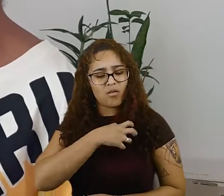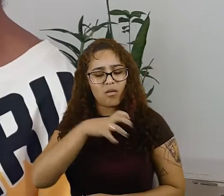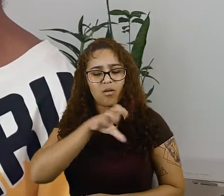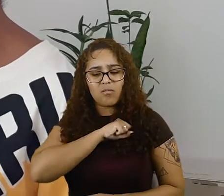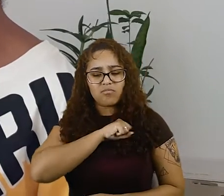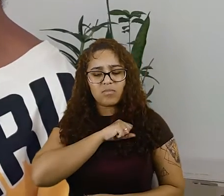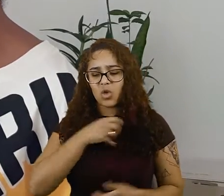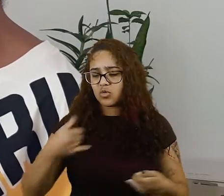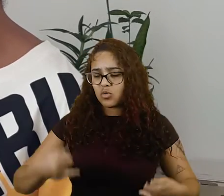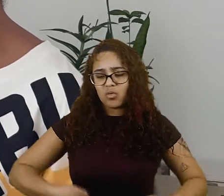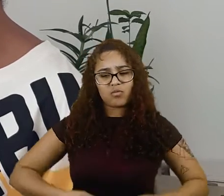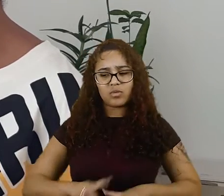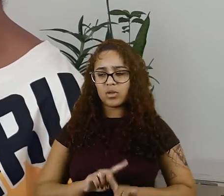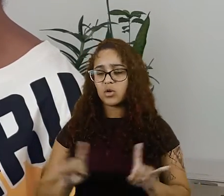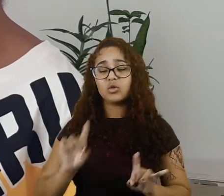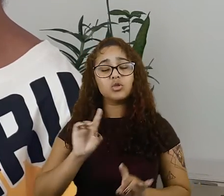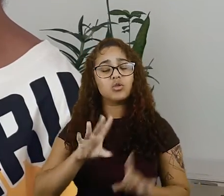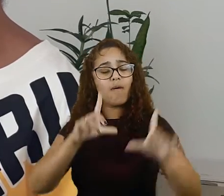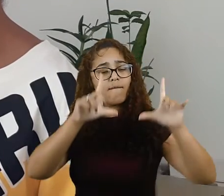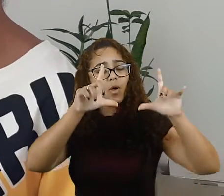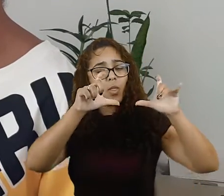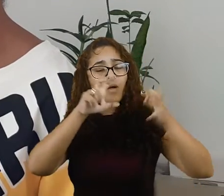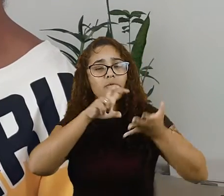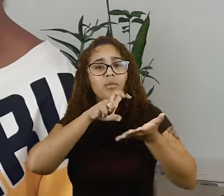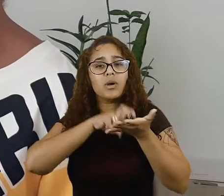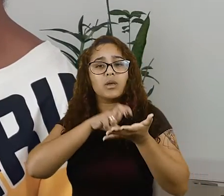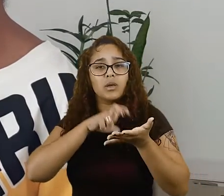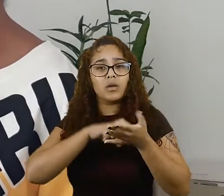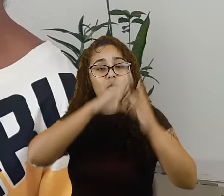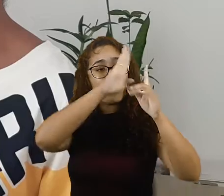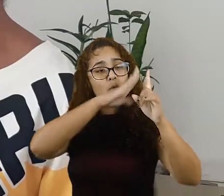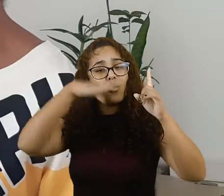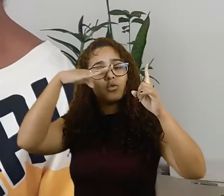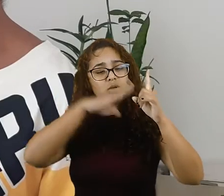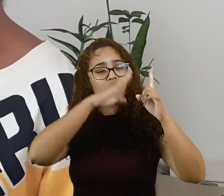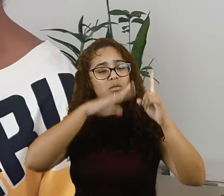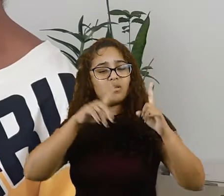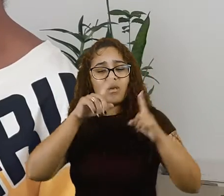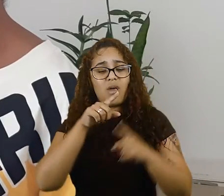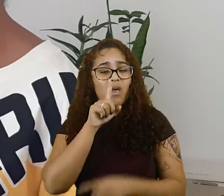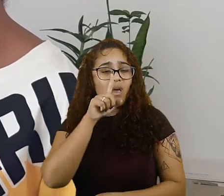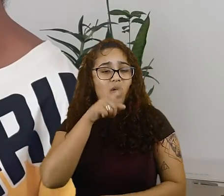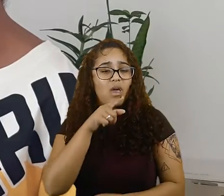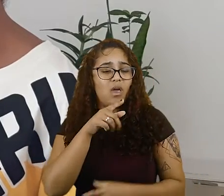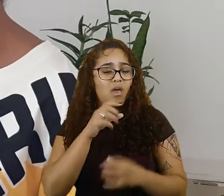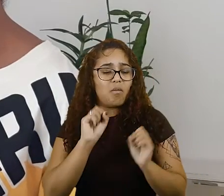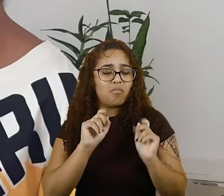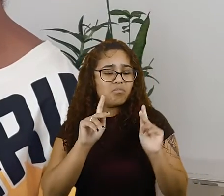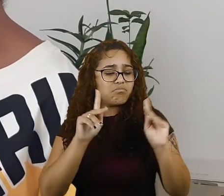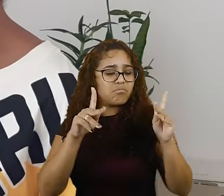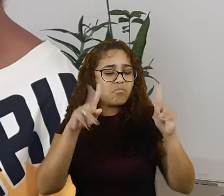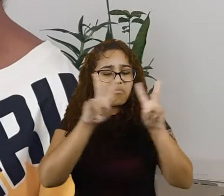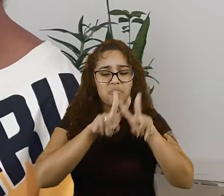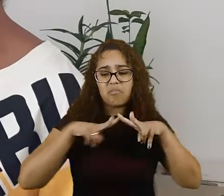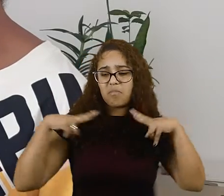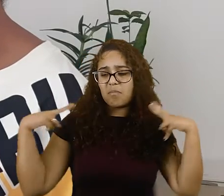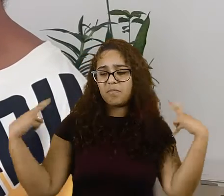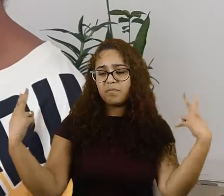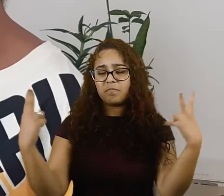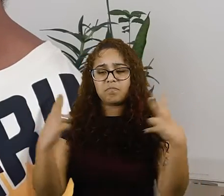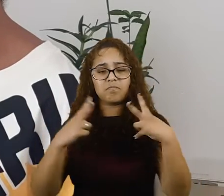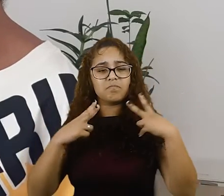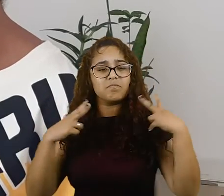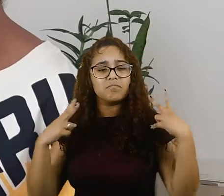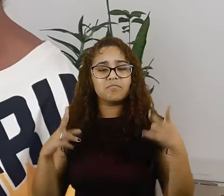inexistentes. Não amo homem algum, não sofro. Apenas fotografo manhãs. O outono é indiferente